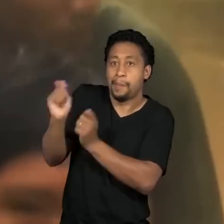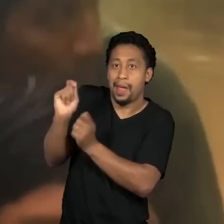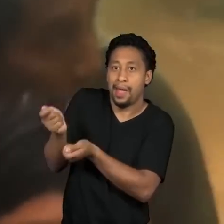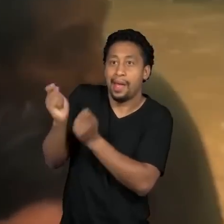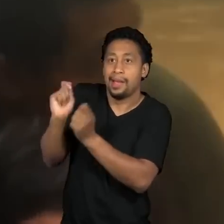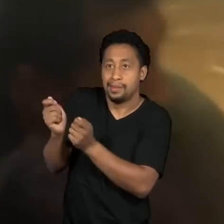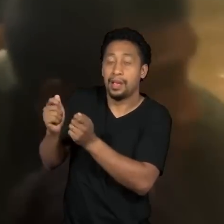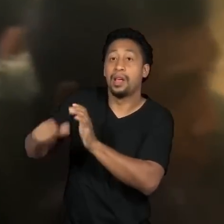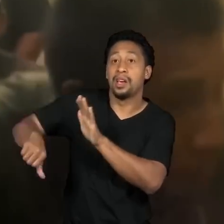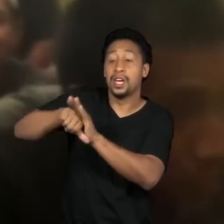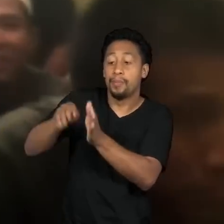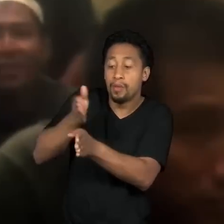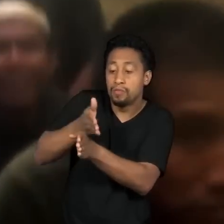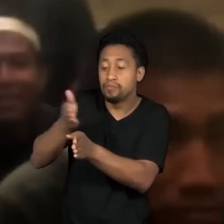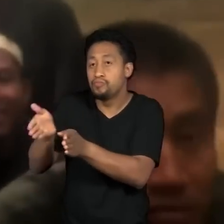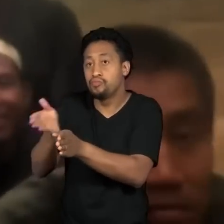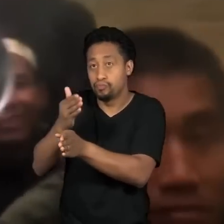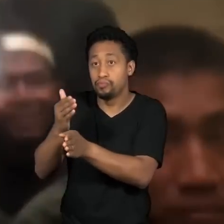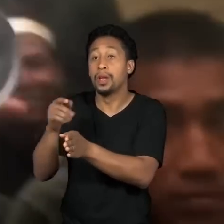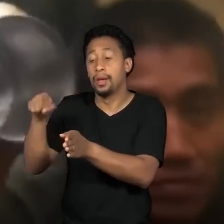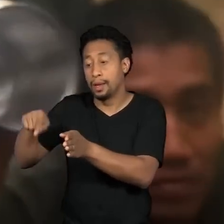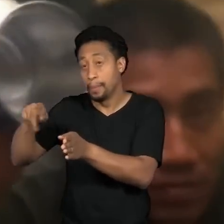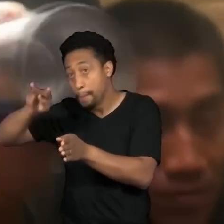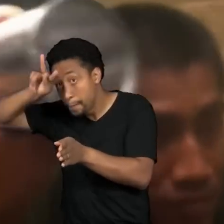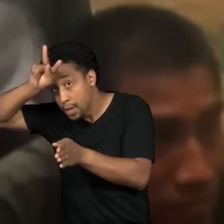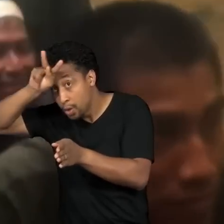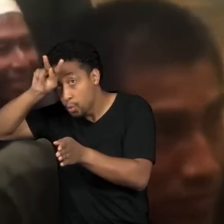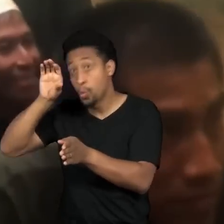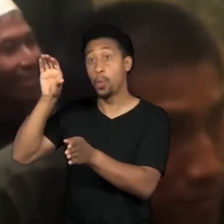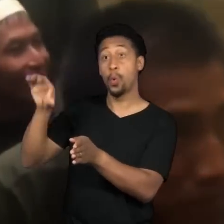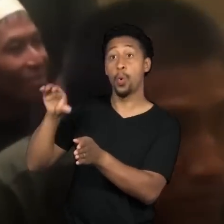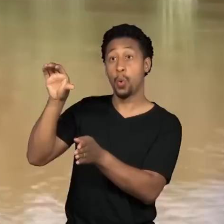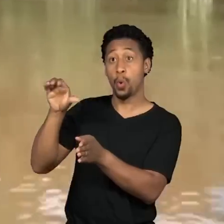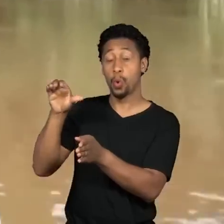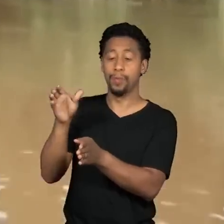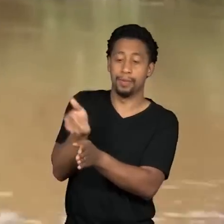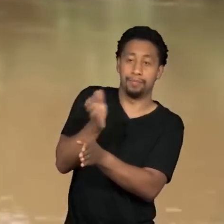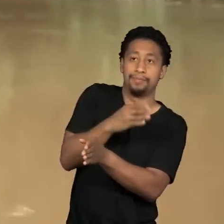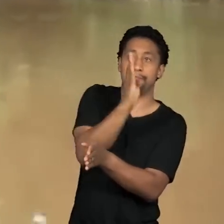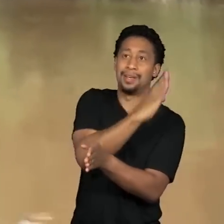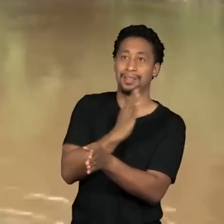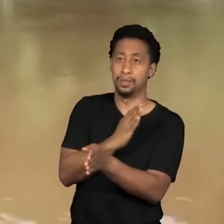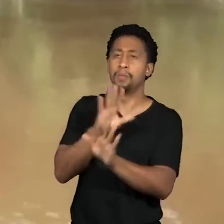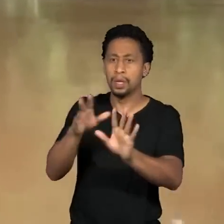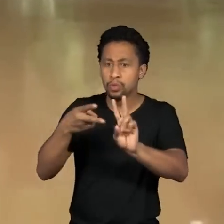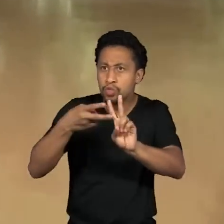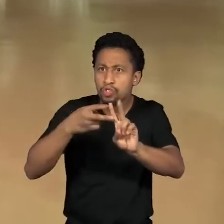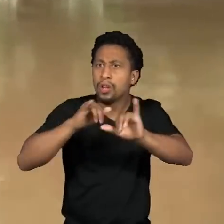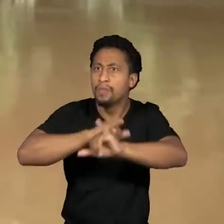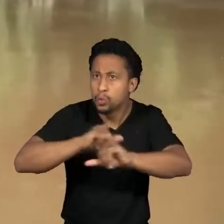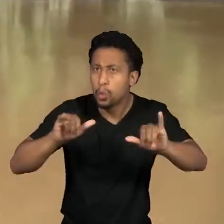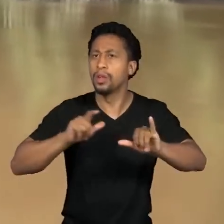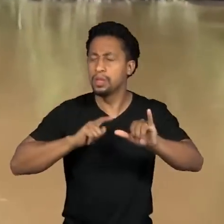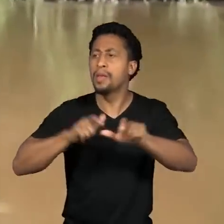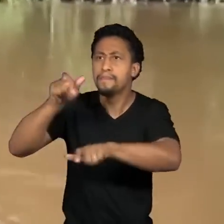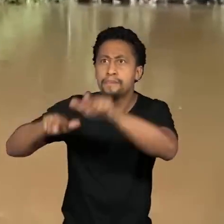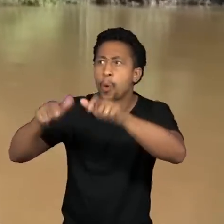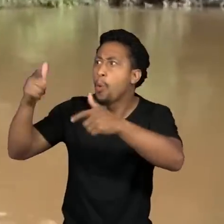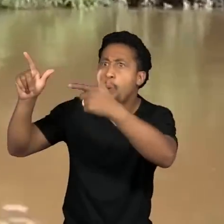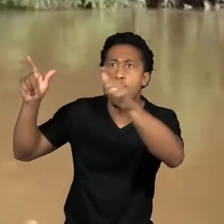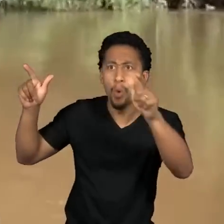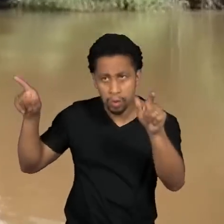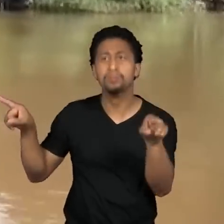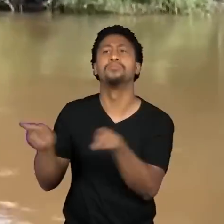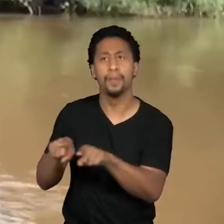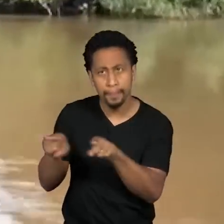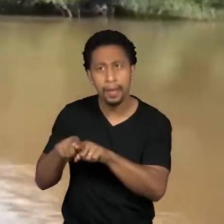na fronteira do Brasil com Peru e Colômbia. Mas os indígenas alertam que há outros envolvidos,